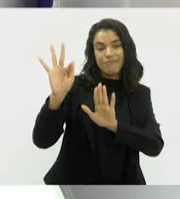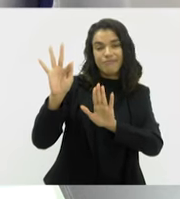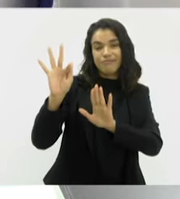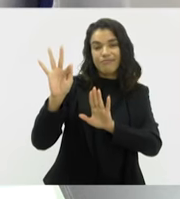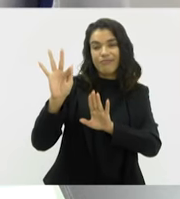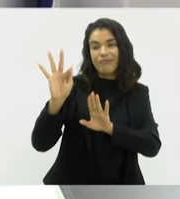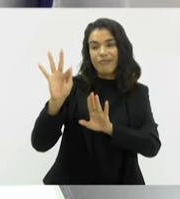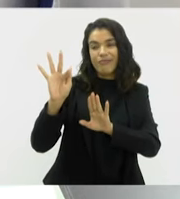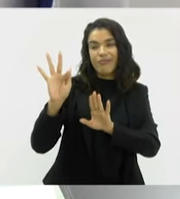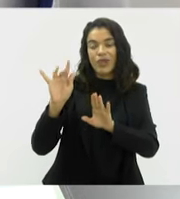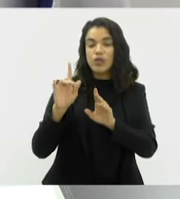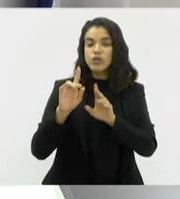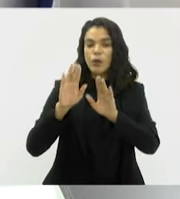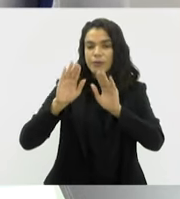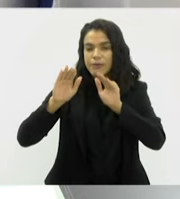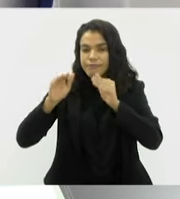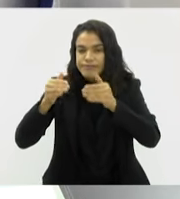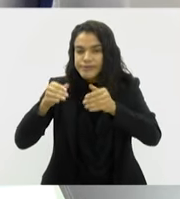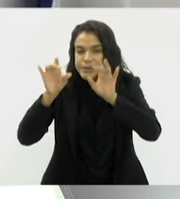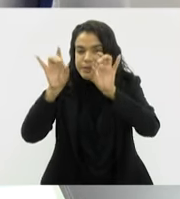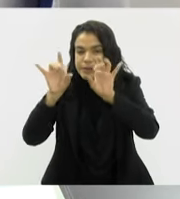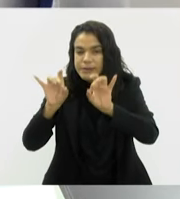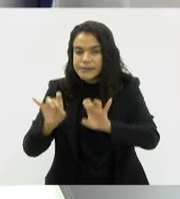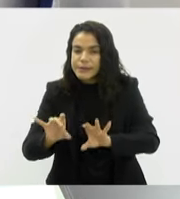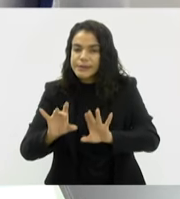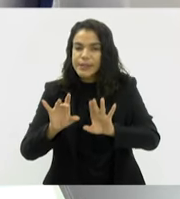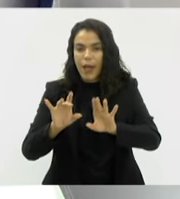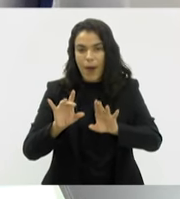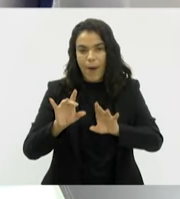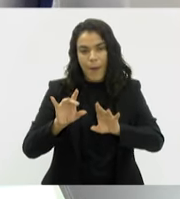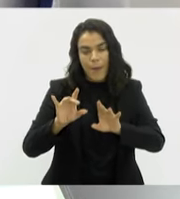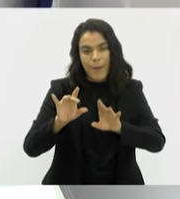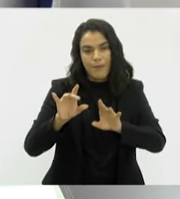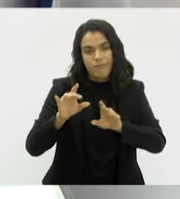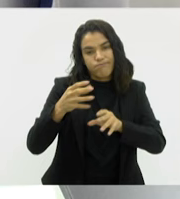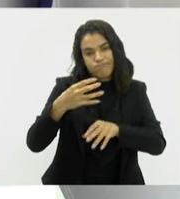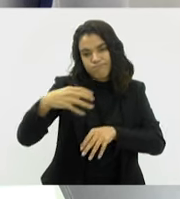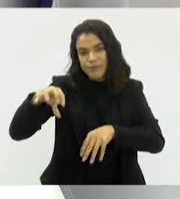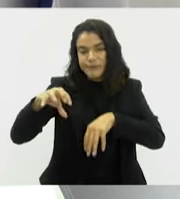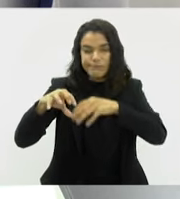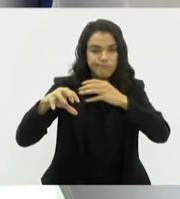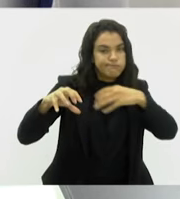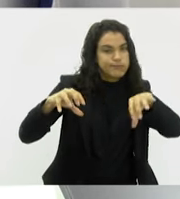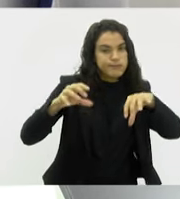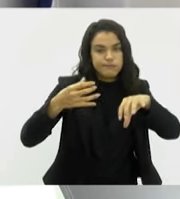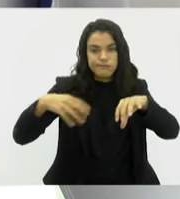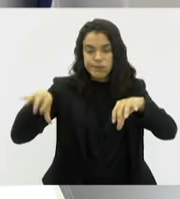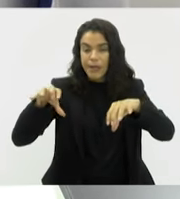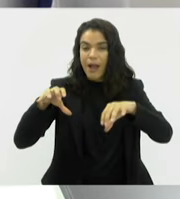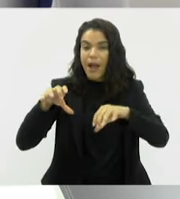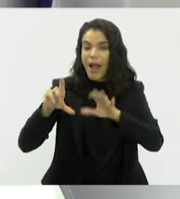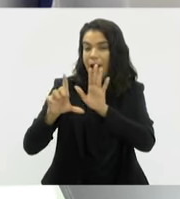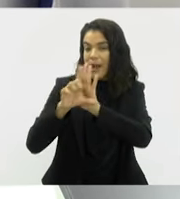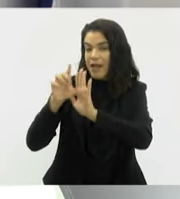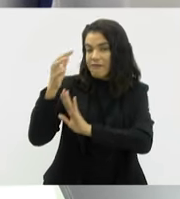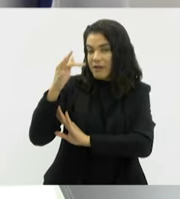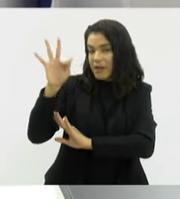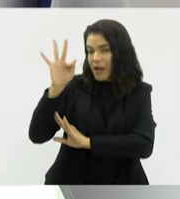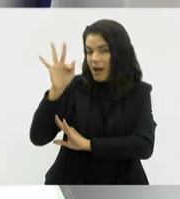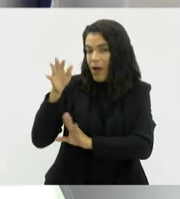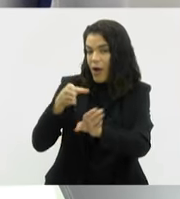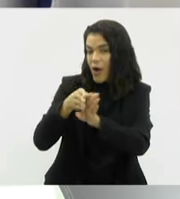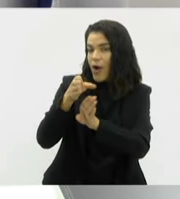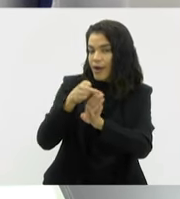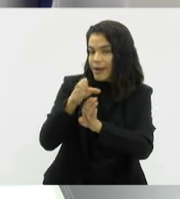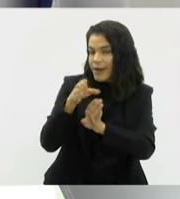na minúcia, nas especificidades de alguma matéria. A tese é que a legislação federal ela dá um norte das matérias, mas